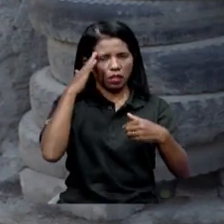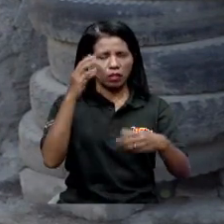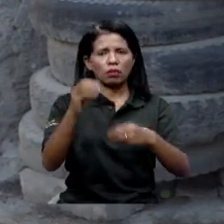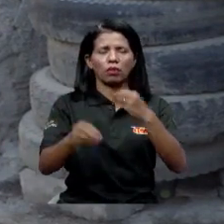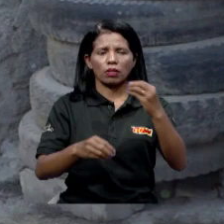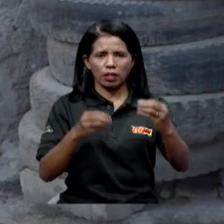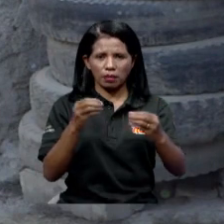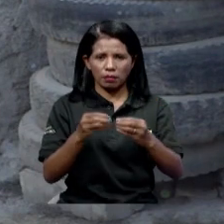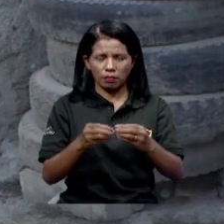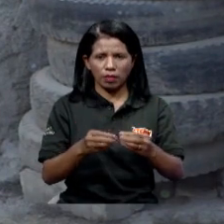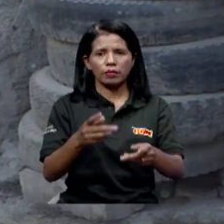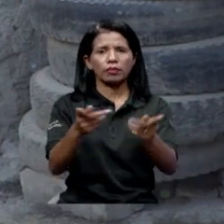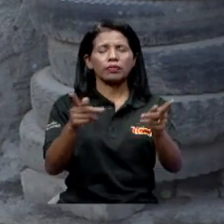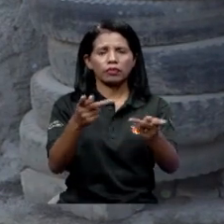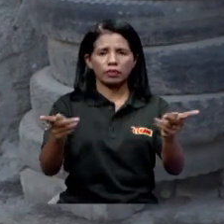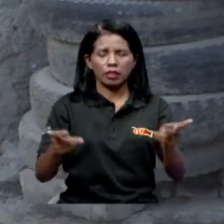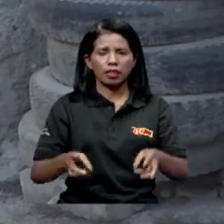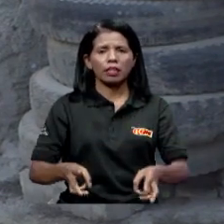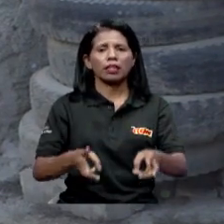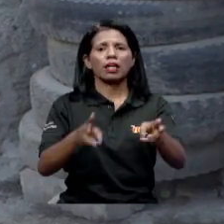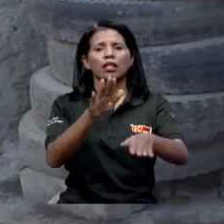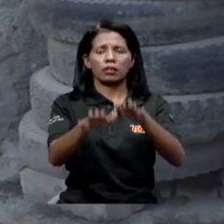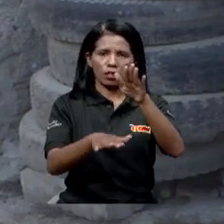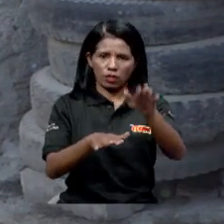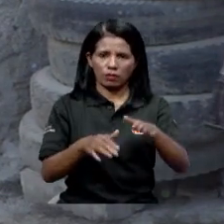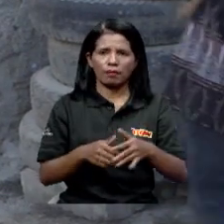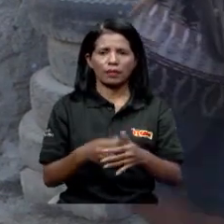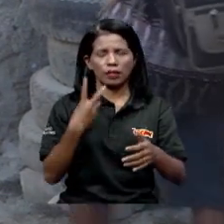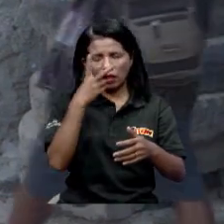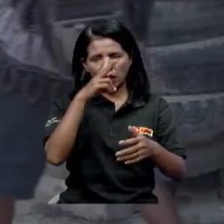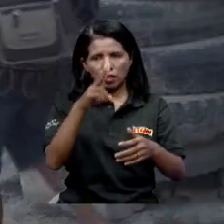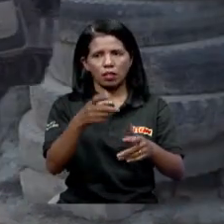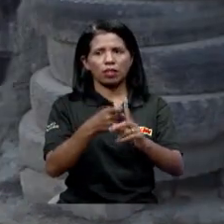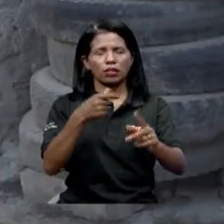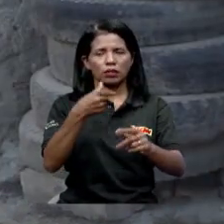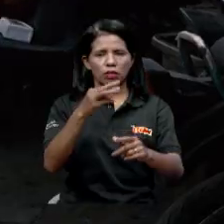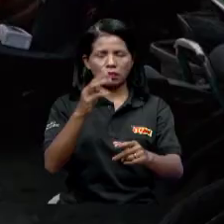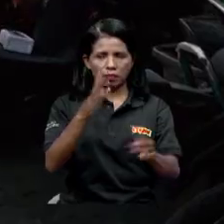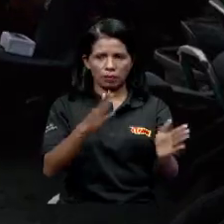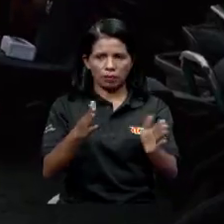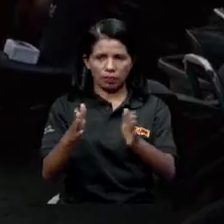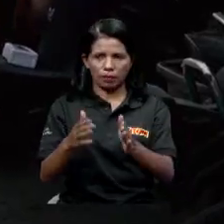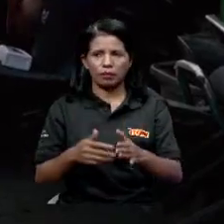nian. Atu tene klean kona ba questão ne, tu irmã acompanha reportagem, equipa GMN preparona.